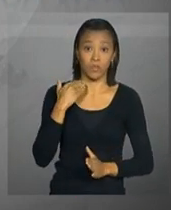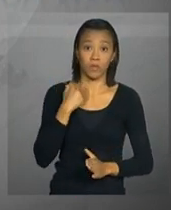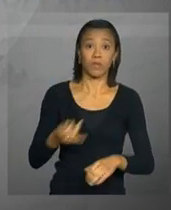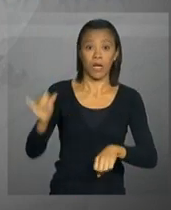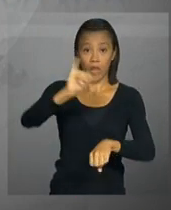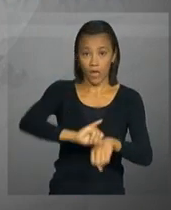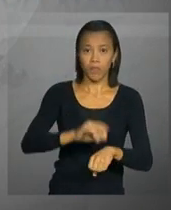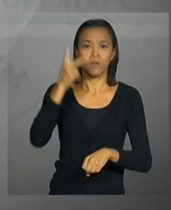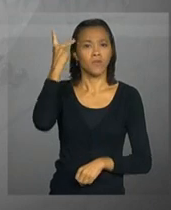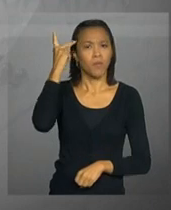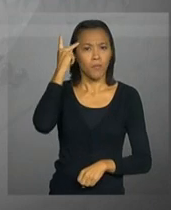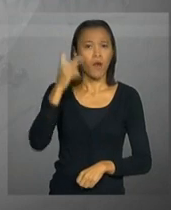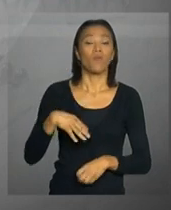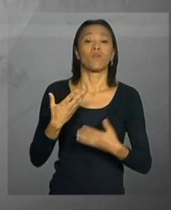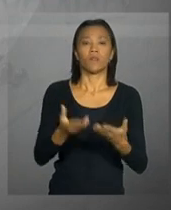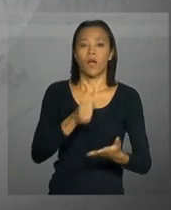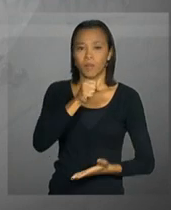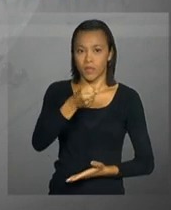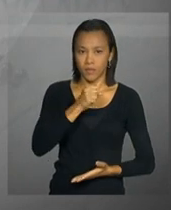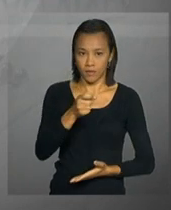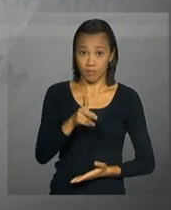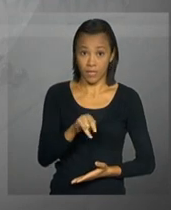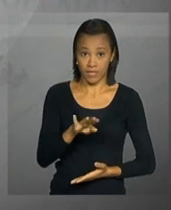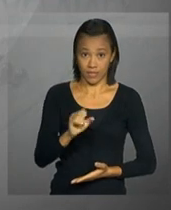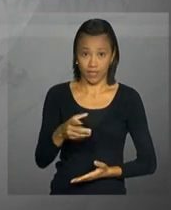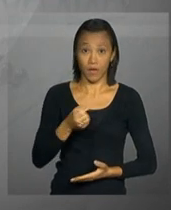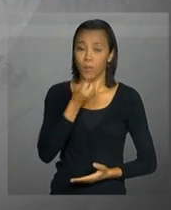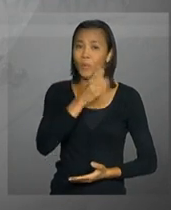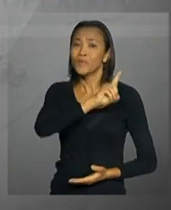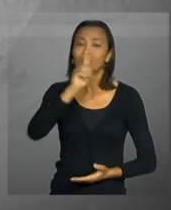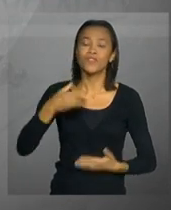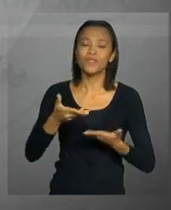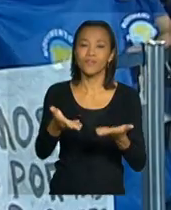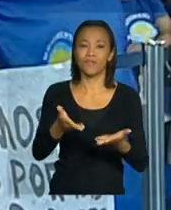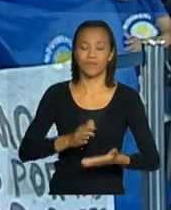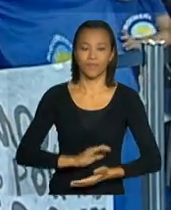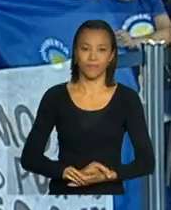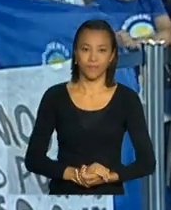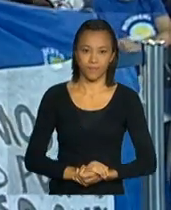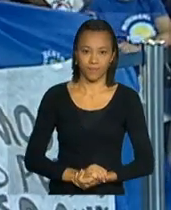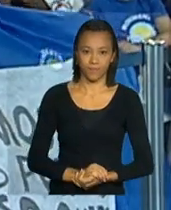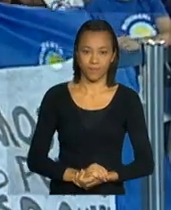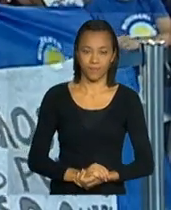paulista onde está a repórter Priscila Machado Bom dia Priscila